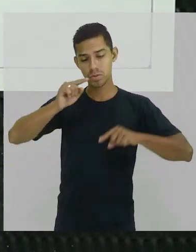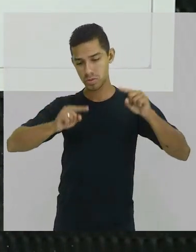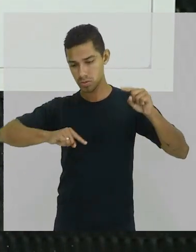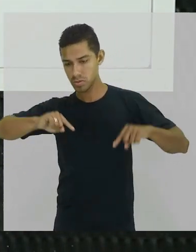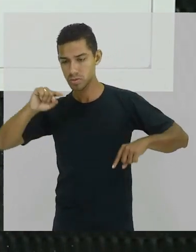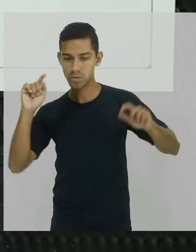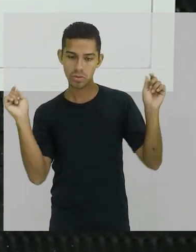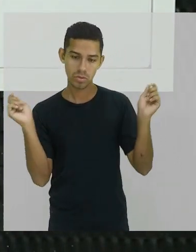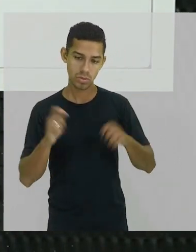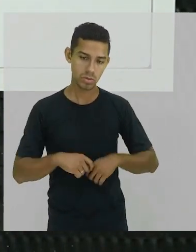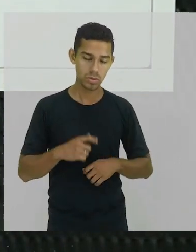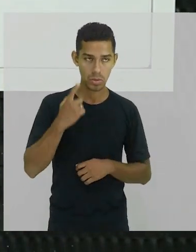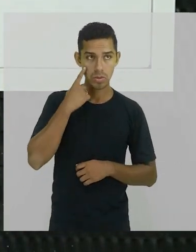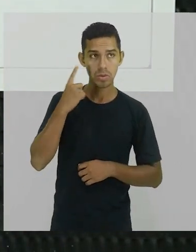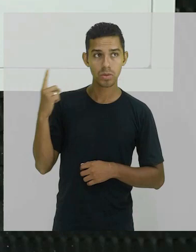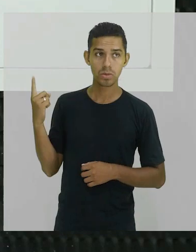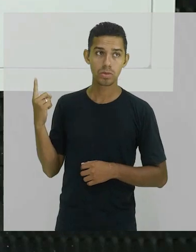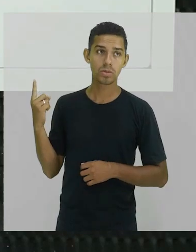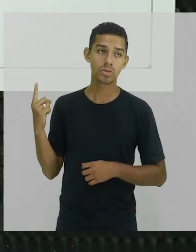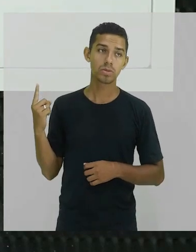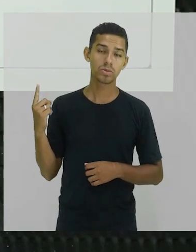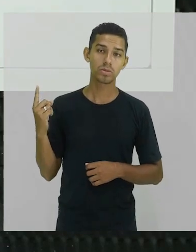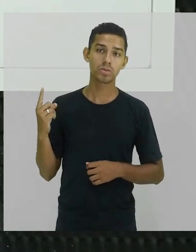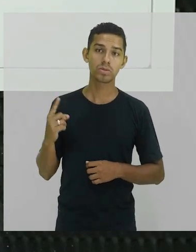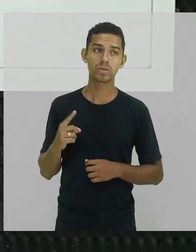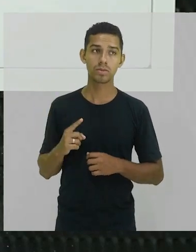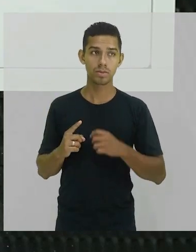se propagar de forma